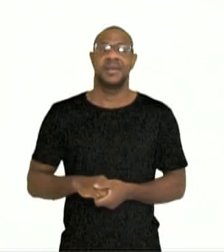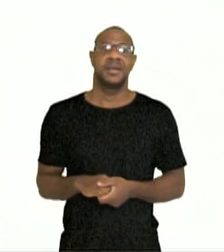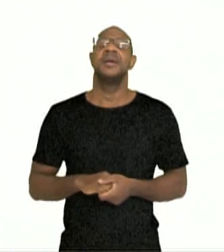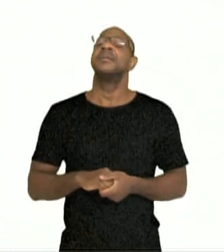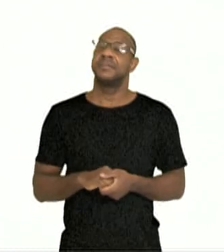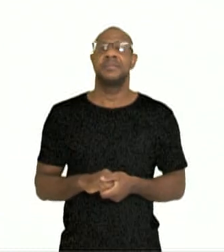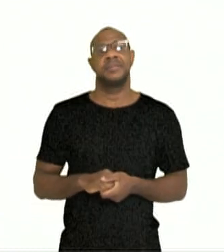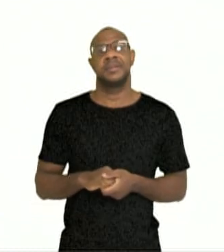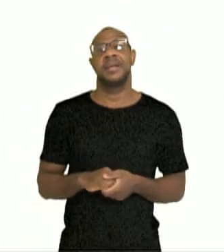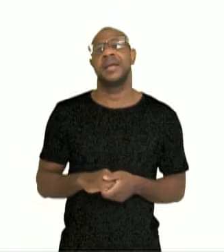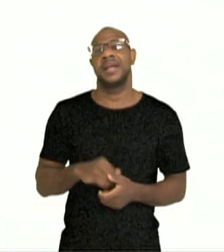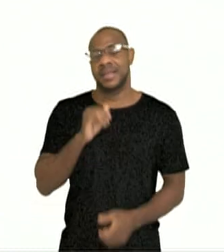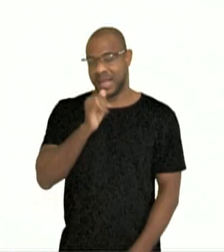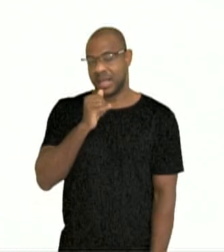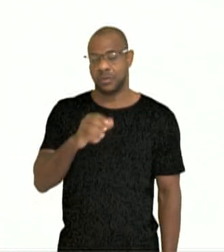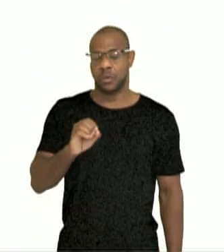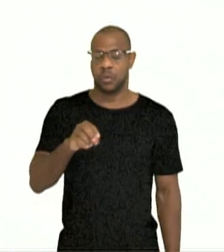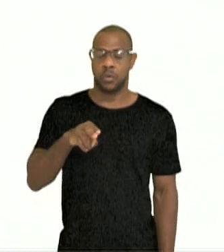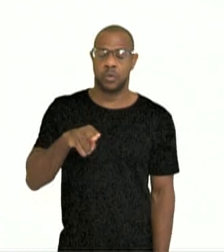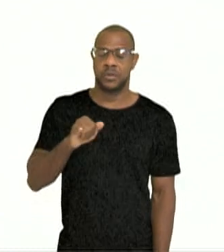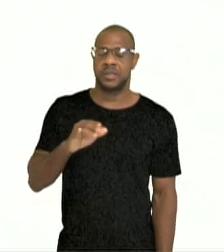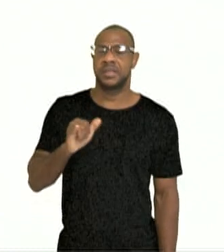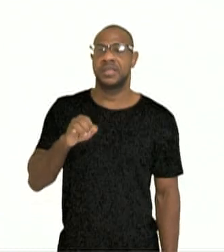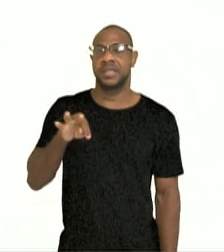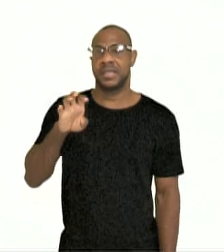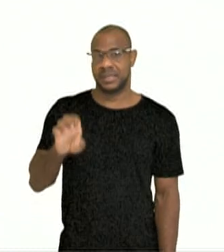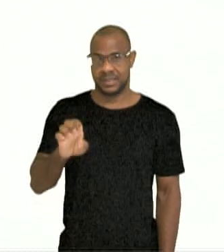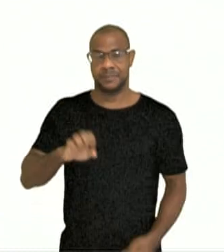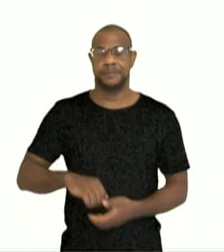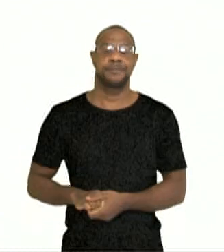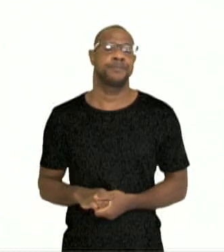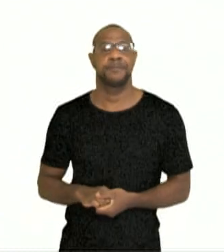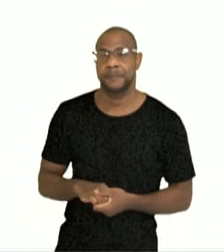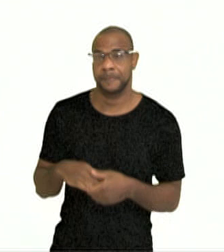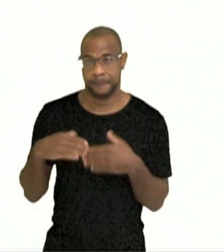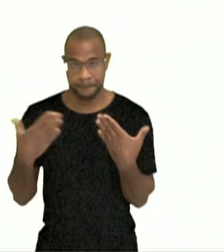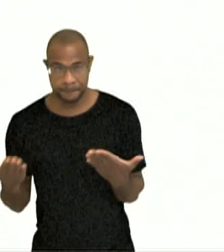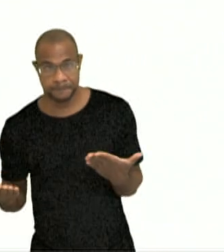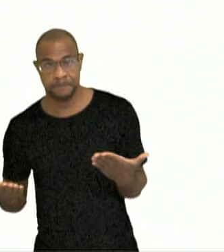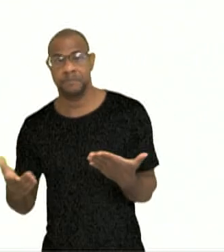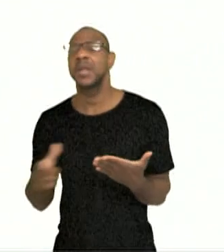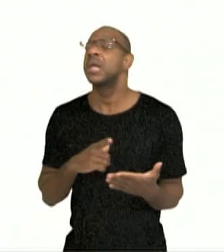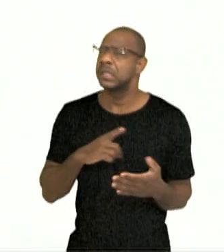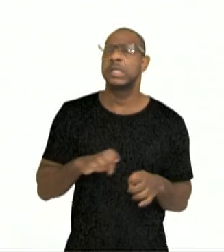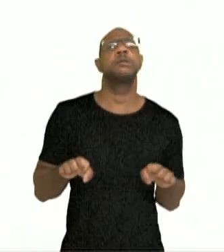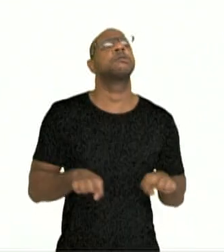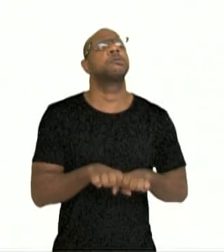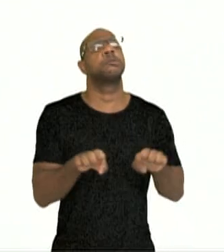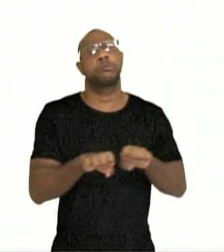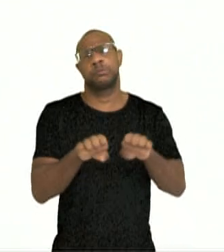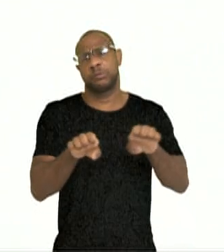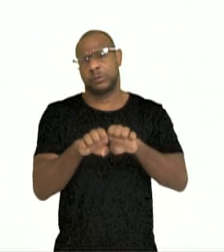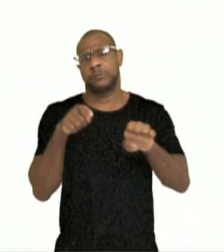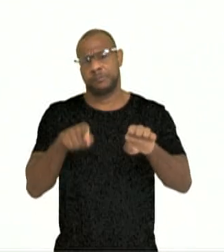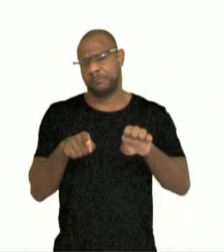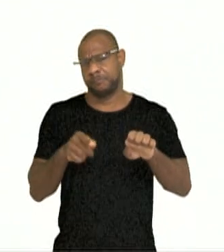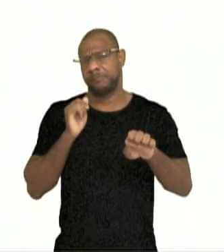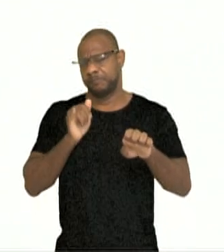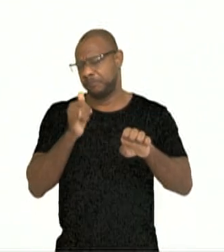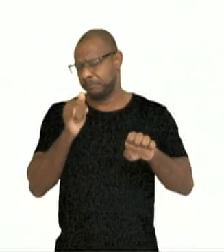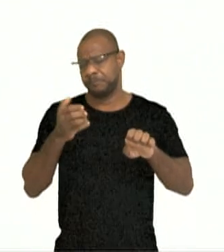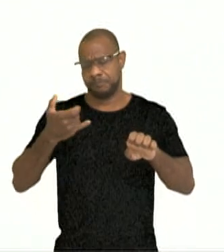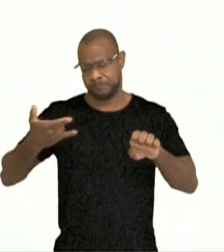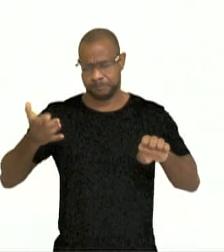existem vários tipos de narrador. Os elementos da narrativa possuem uma estrutura. Que estrutura que é essa?